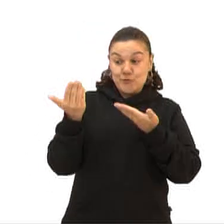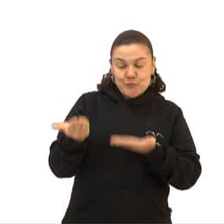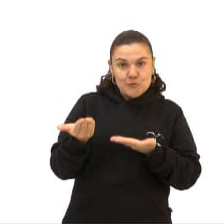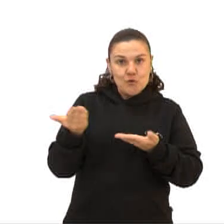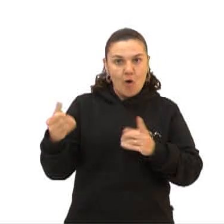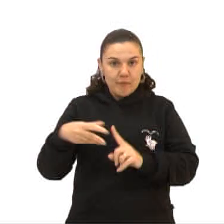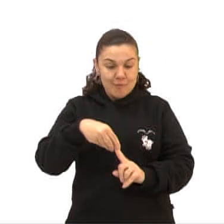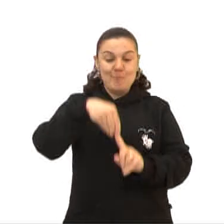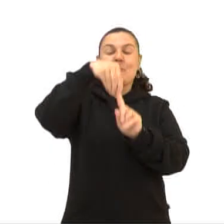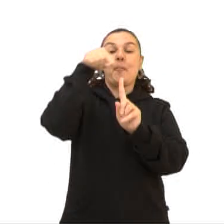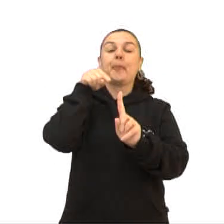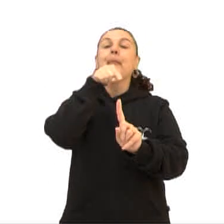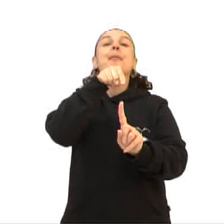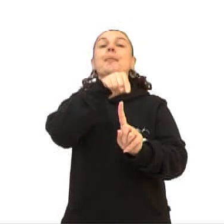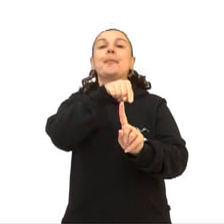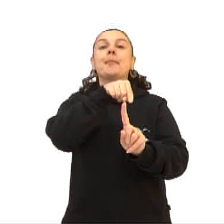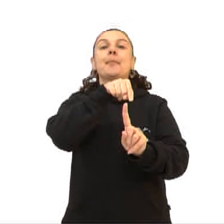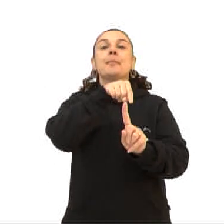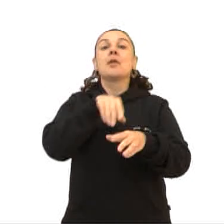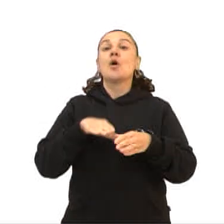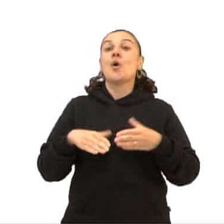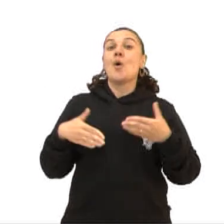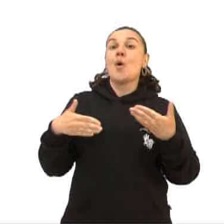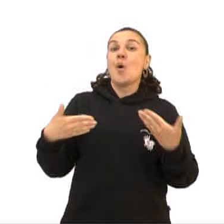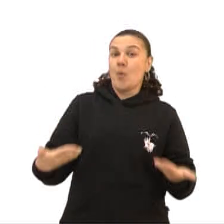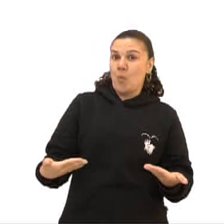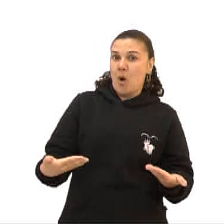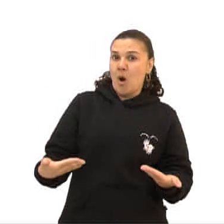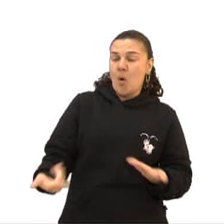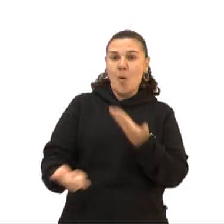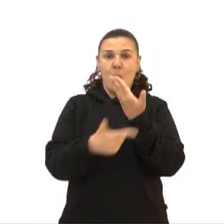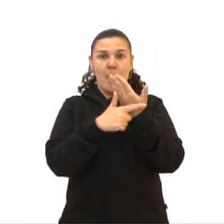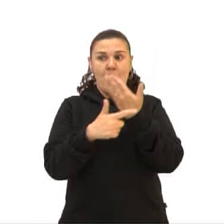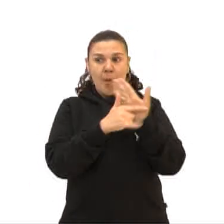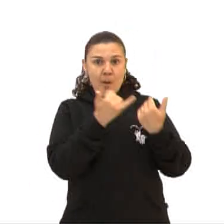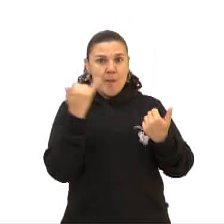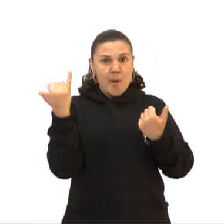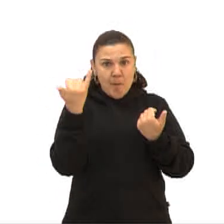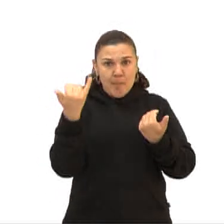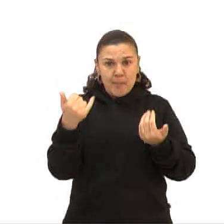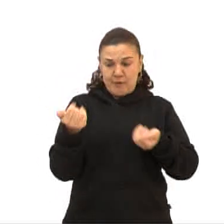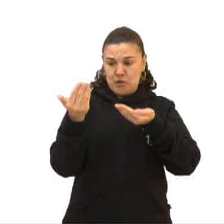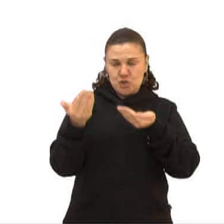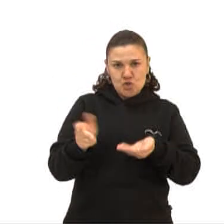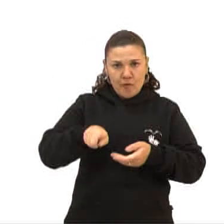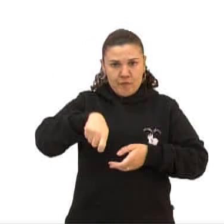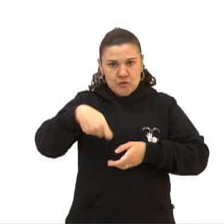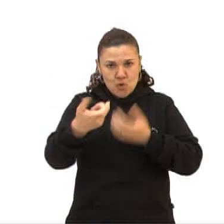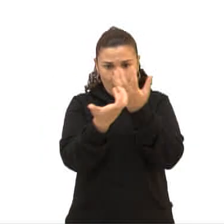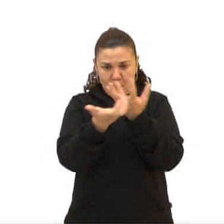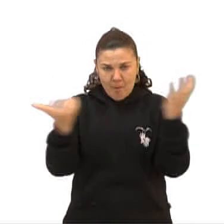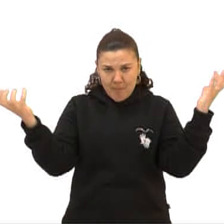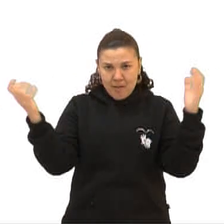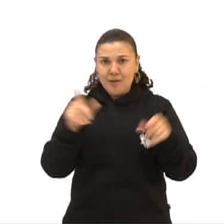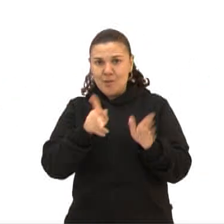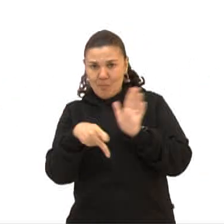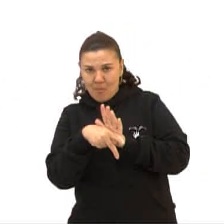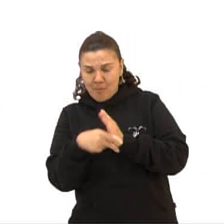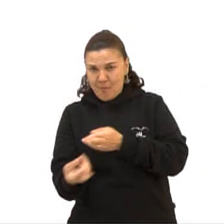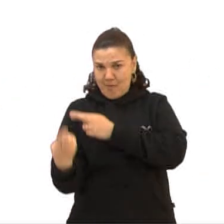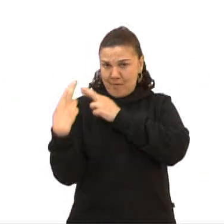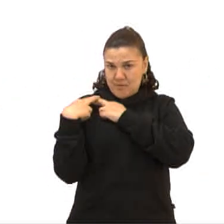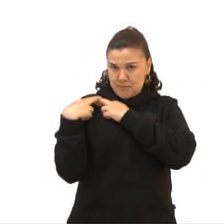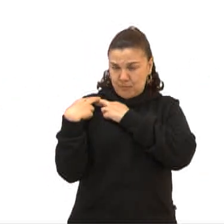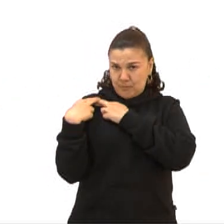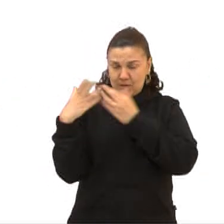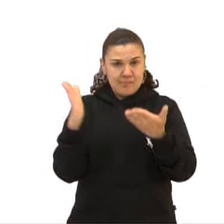quando você me pergunta qual é o papel do jovem nesta questão ambiental de responsabilidade, outra distinção necessária é que